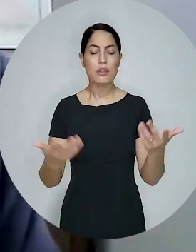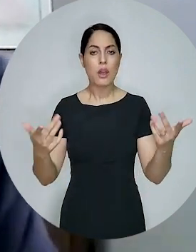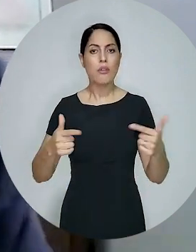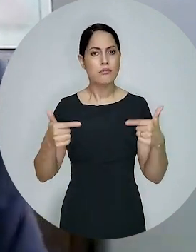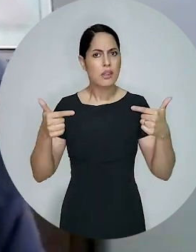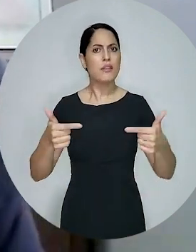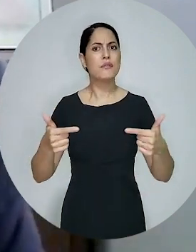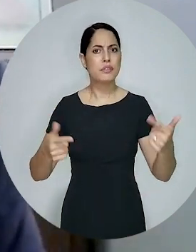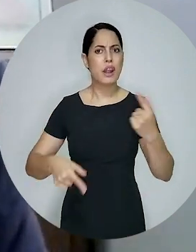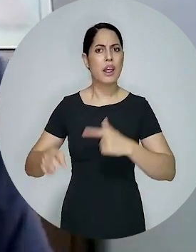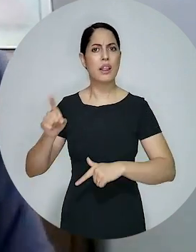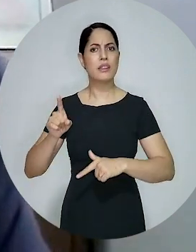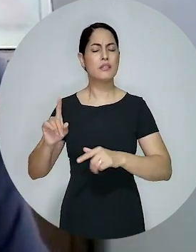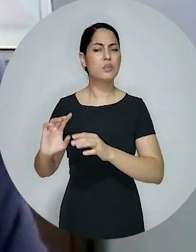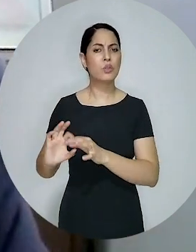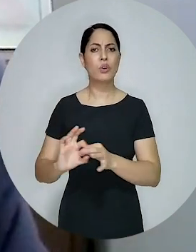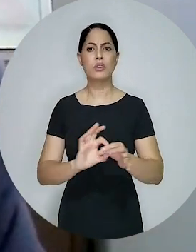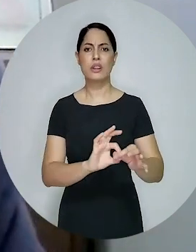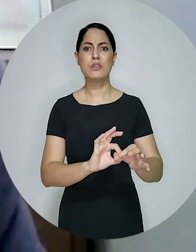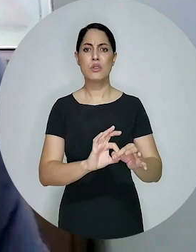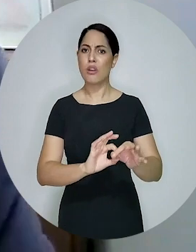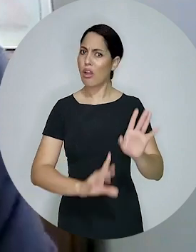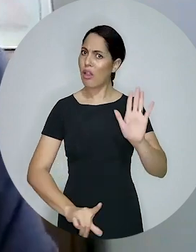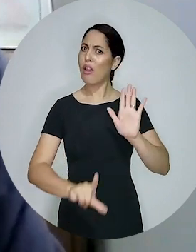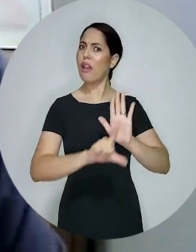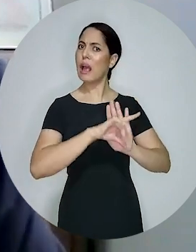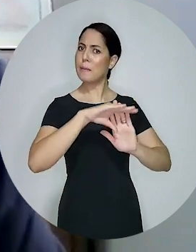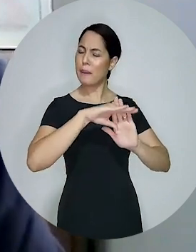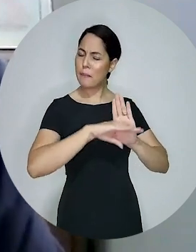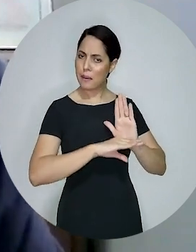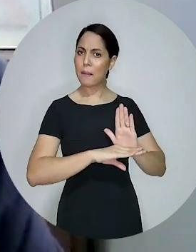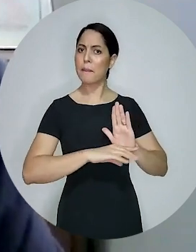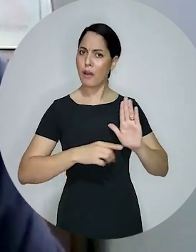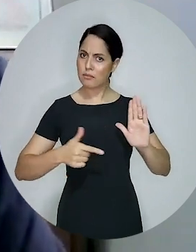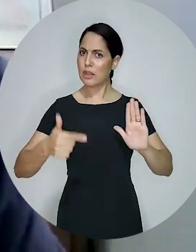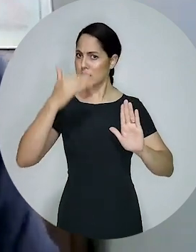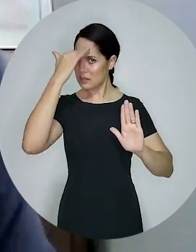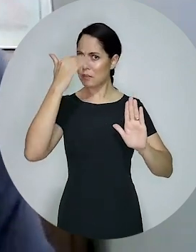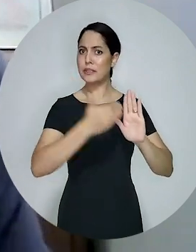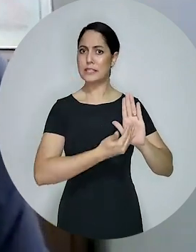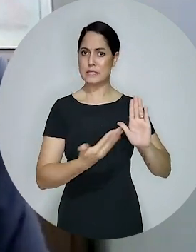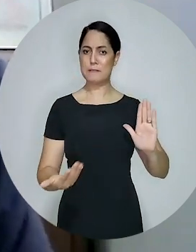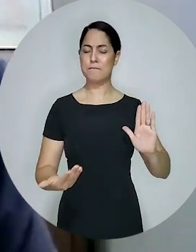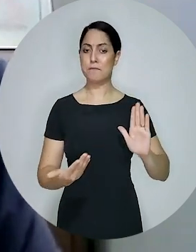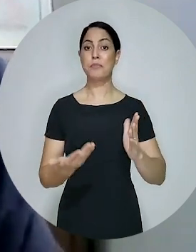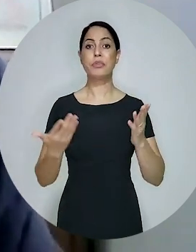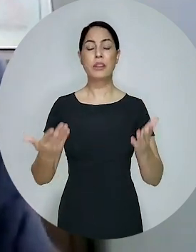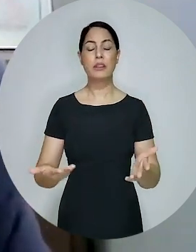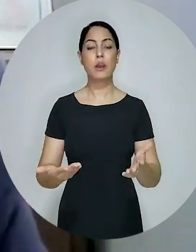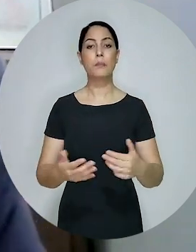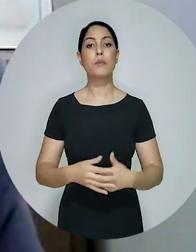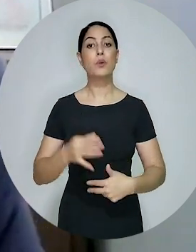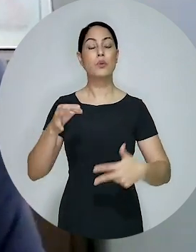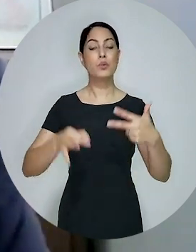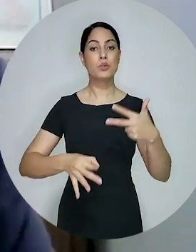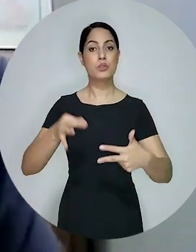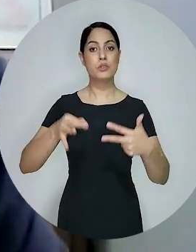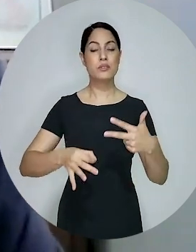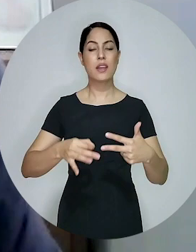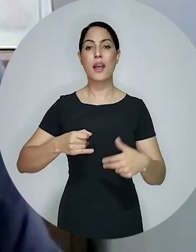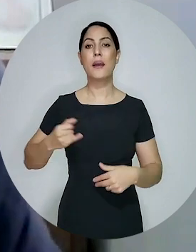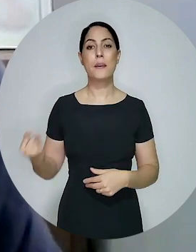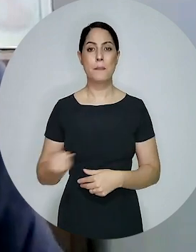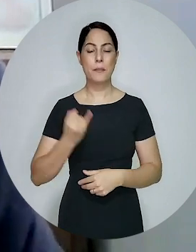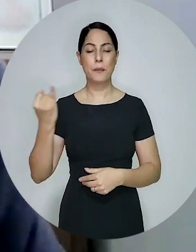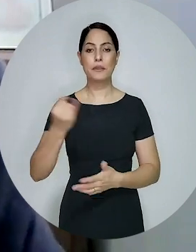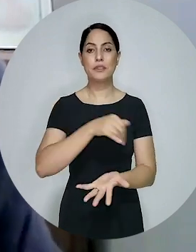as opiniões contrárias e diversas de maneira legítima. E o Poder Judiciário tem uma importância muito grande